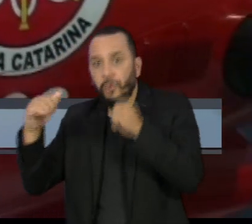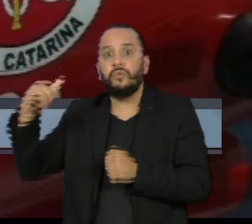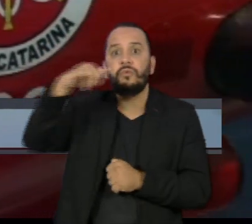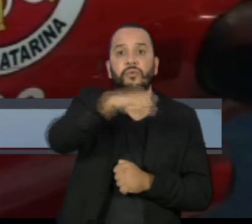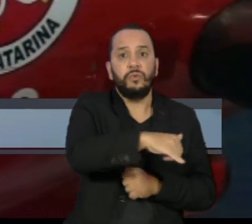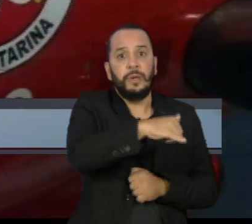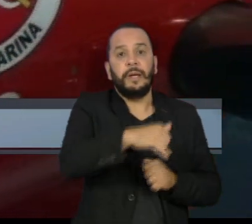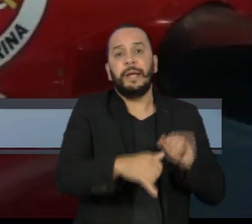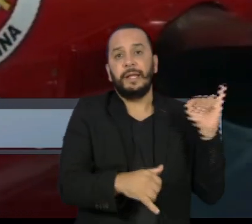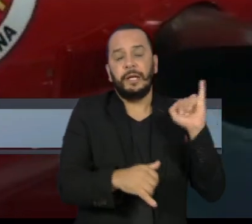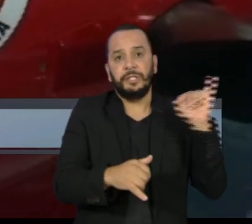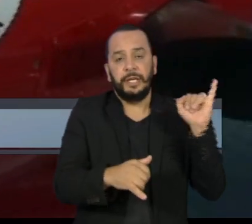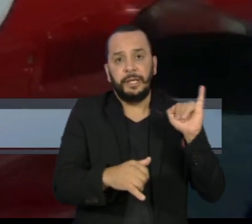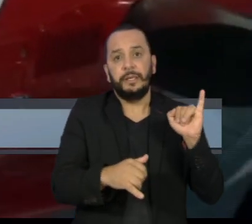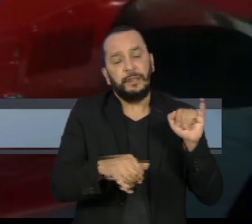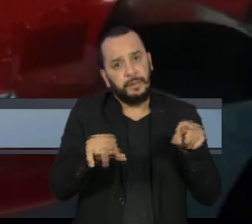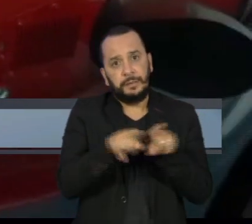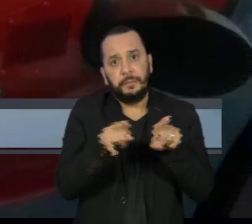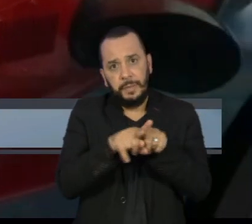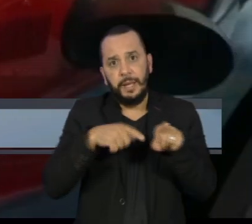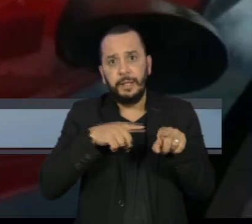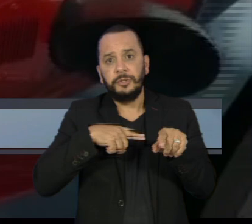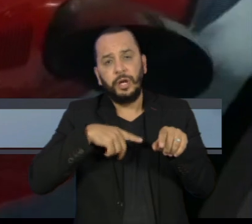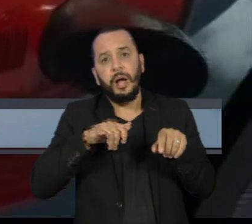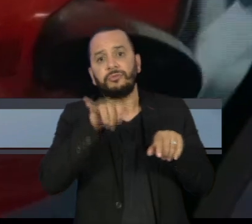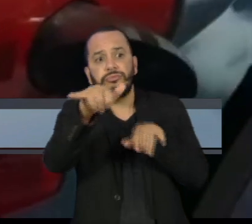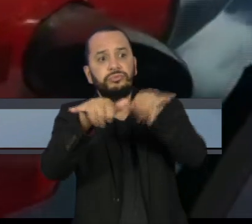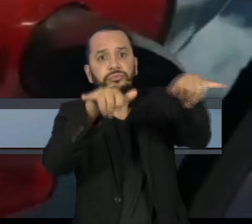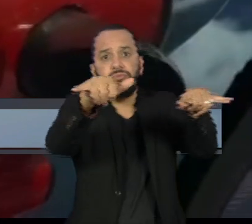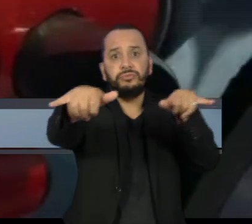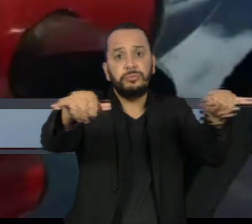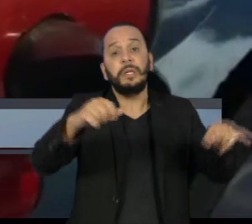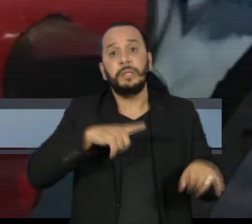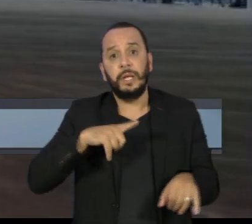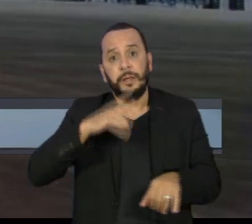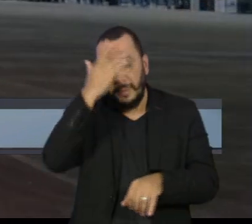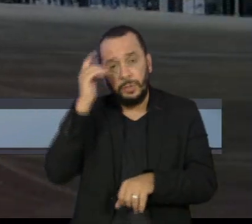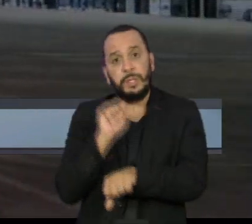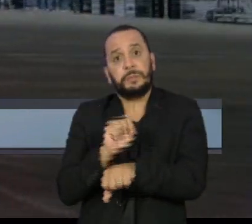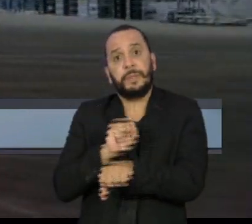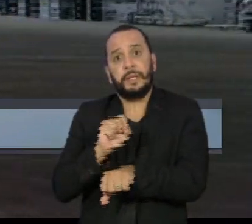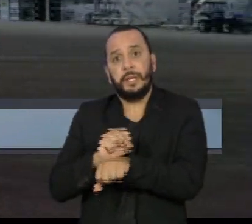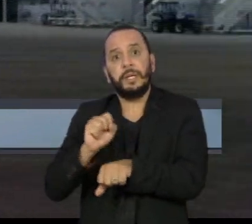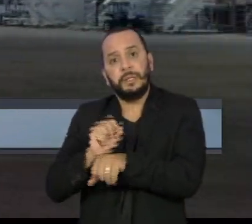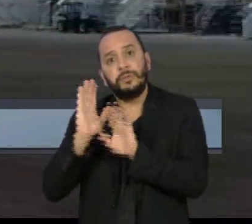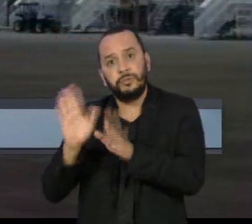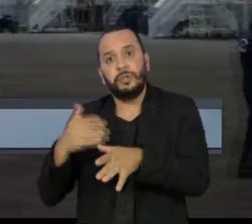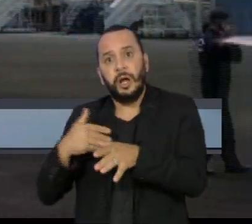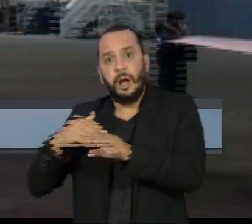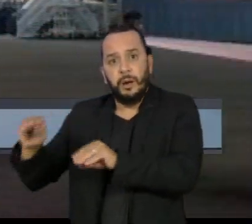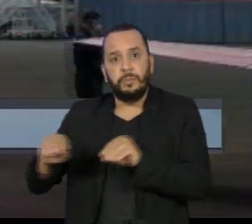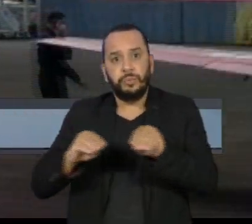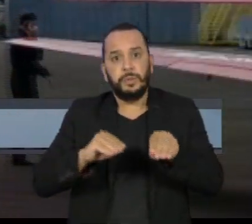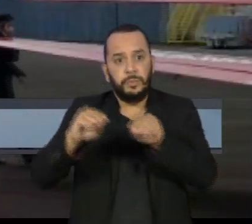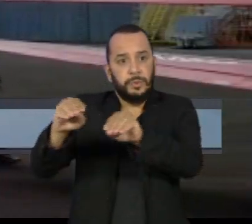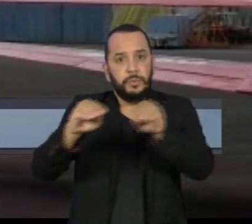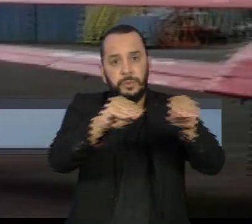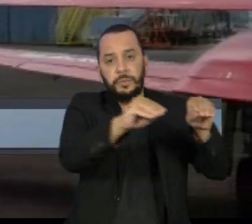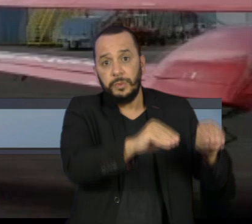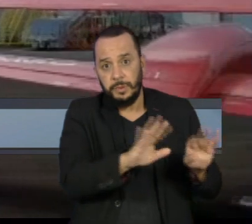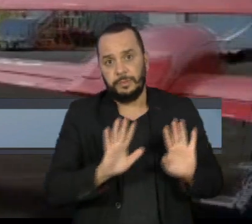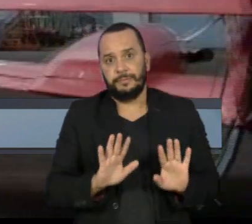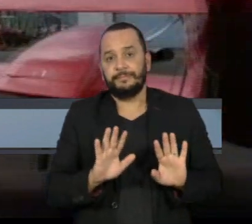Xanxerê para Lages ainda a pacientes na fila aguardando a transferência esta Não é a primeira vez que a região do Oeste